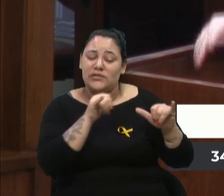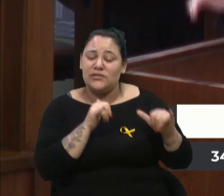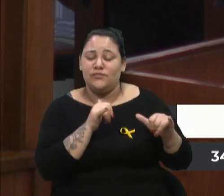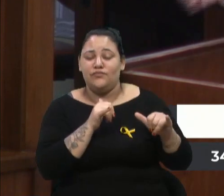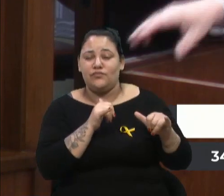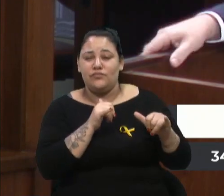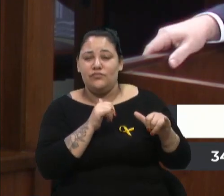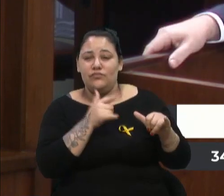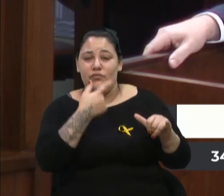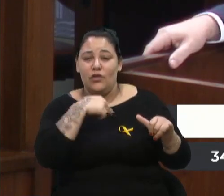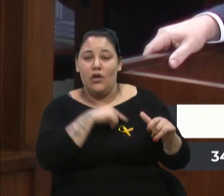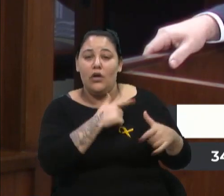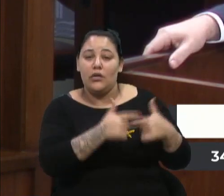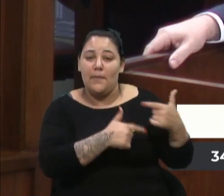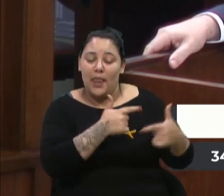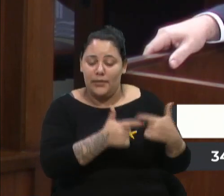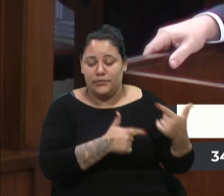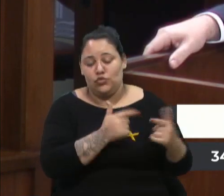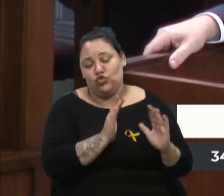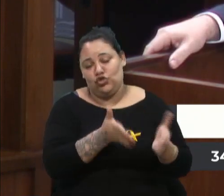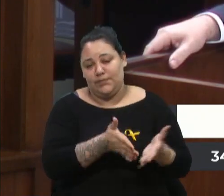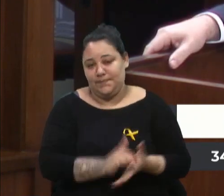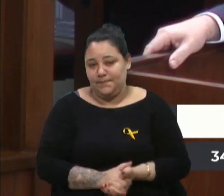e verificando. No momento oportuno, vereador.